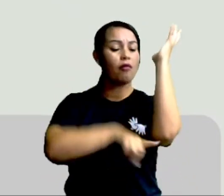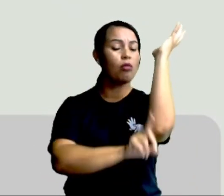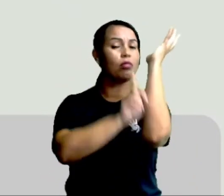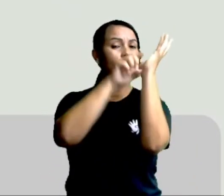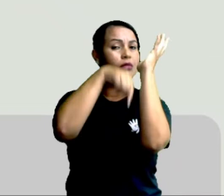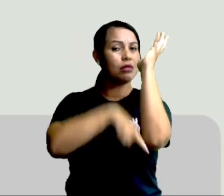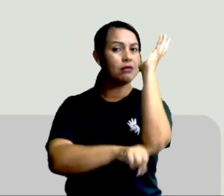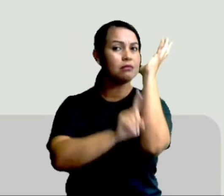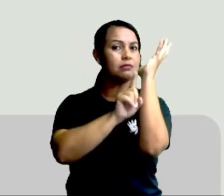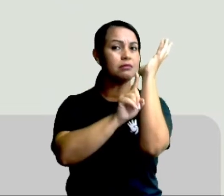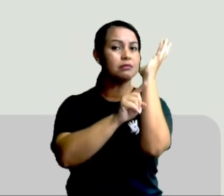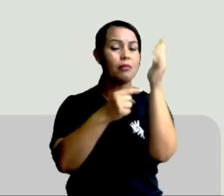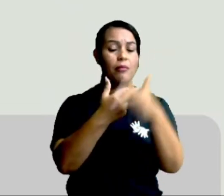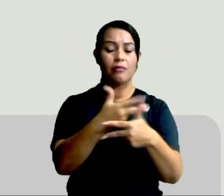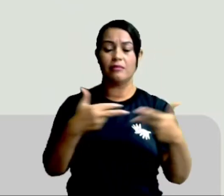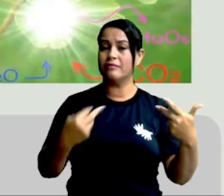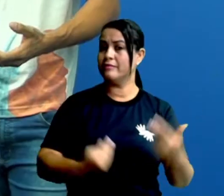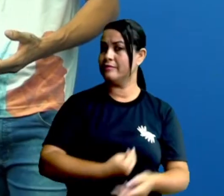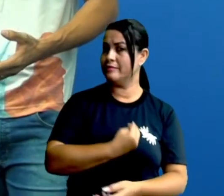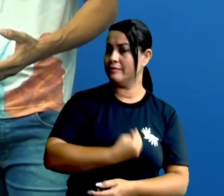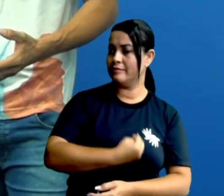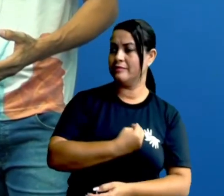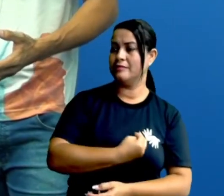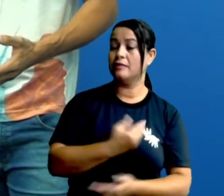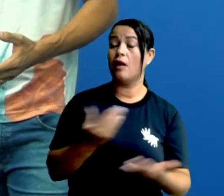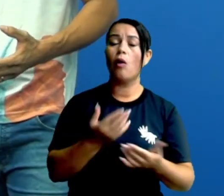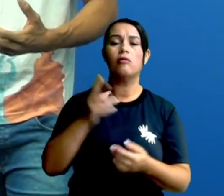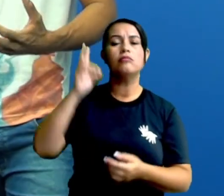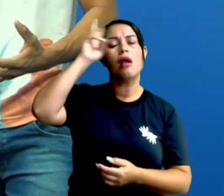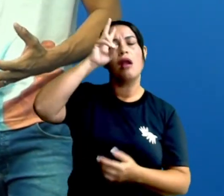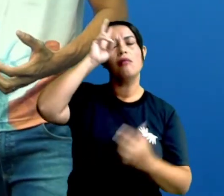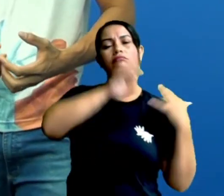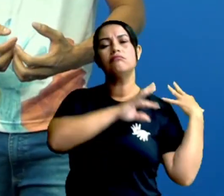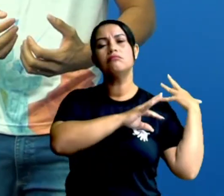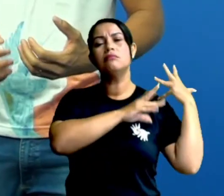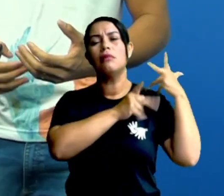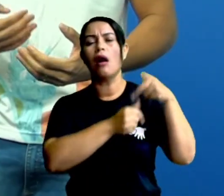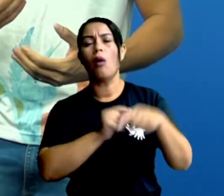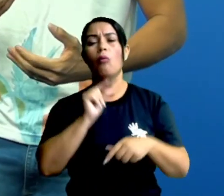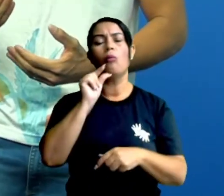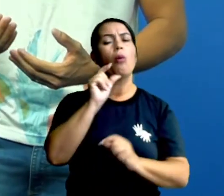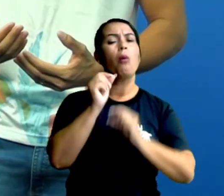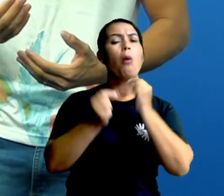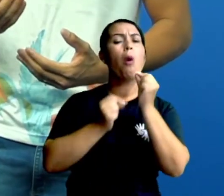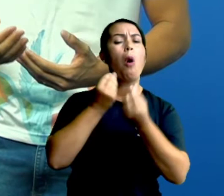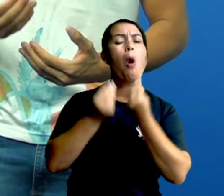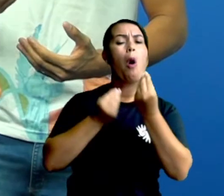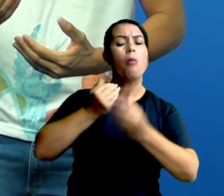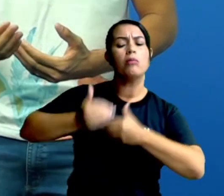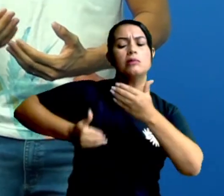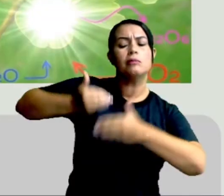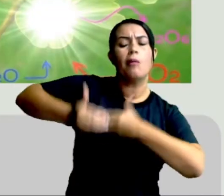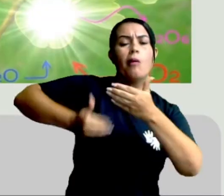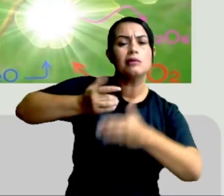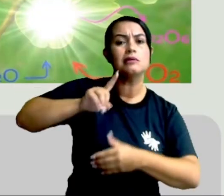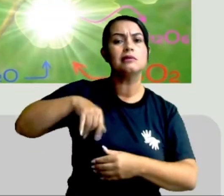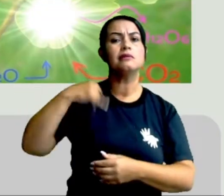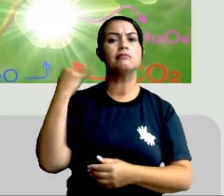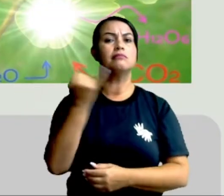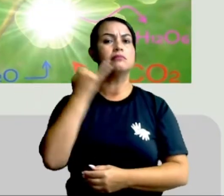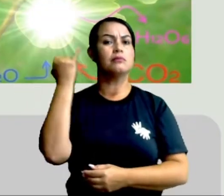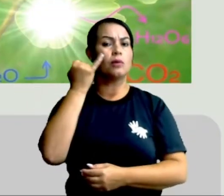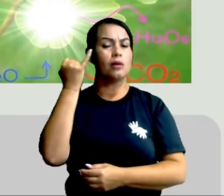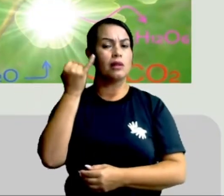fotossíntese para os seres vivos, tá certo? Então agora a gente vai relembrar um pouco de como esse processo é tão importante para